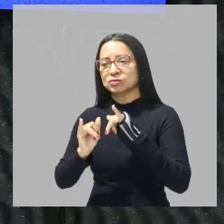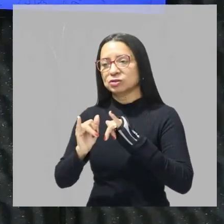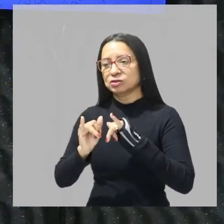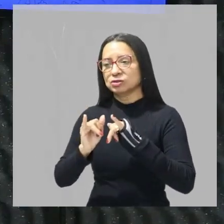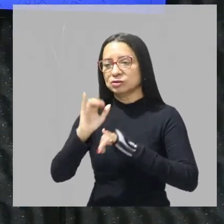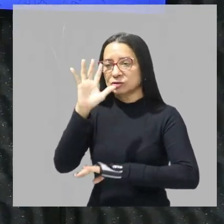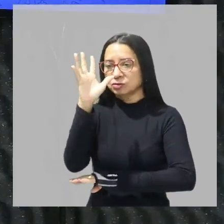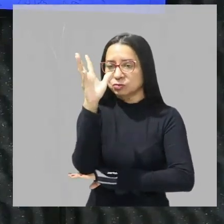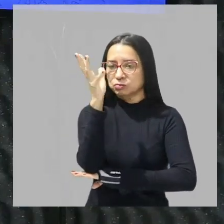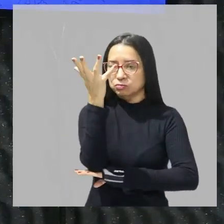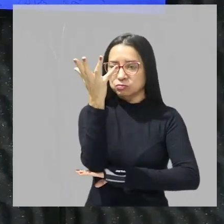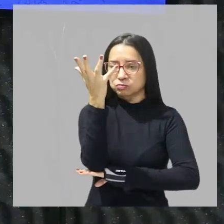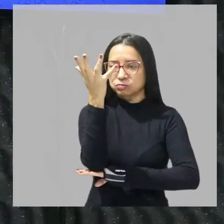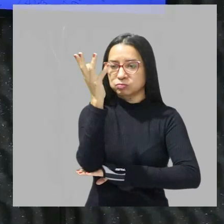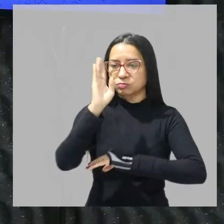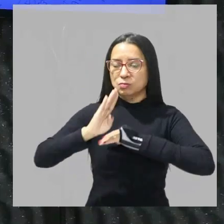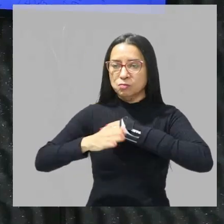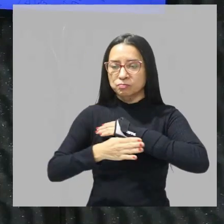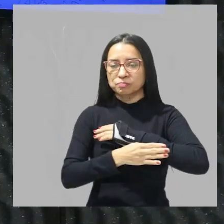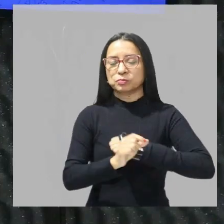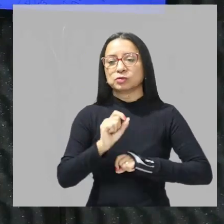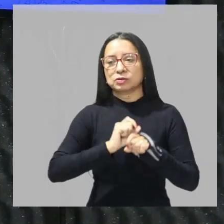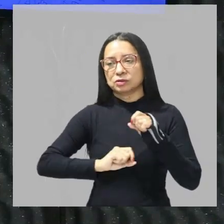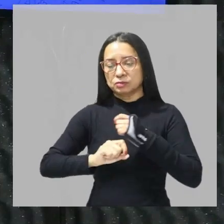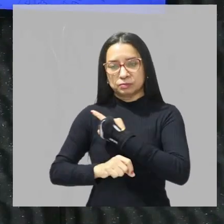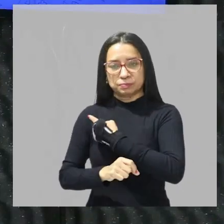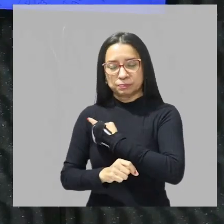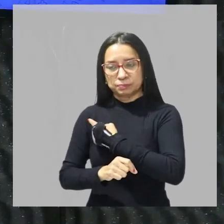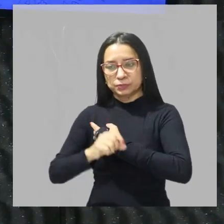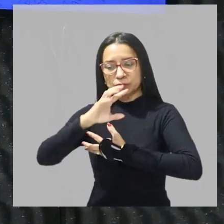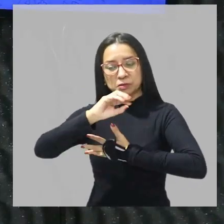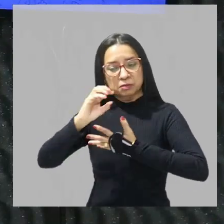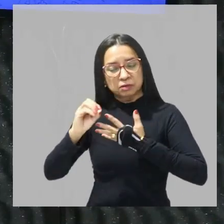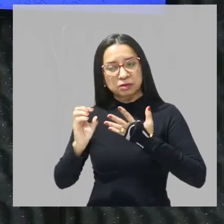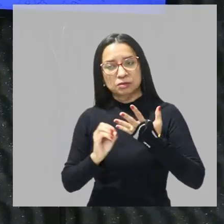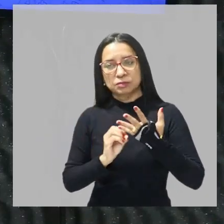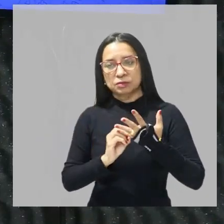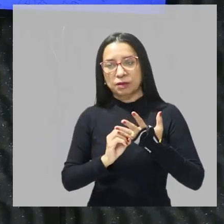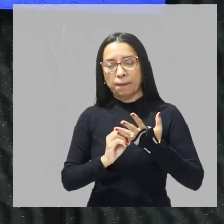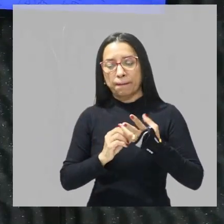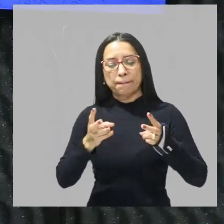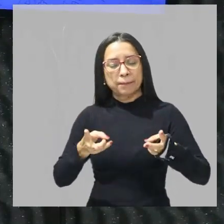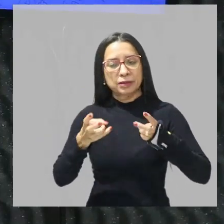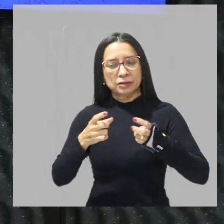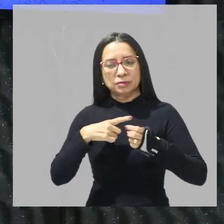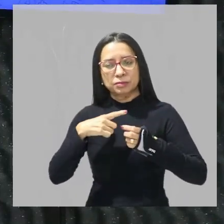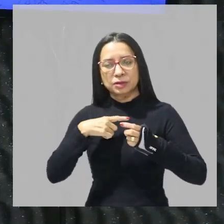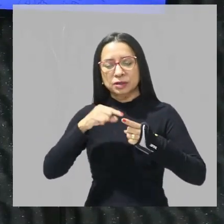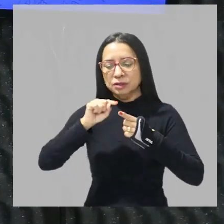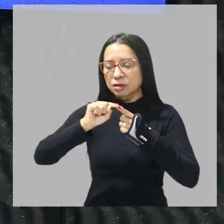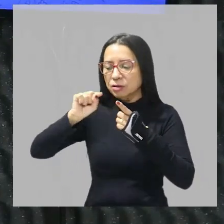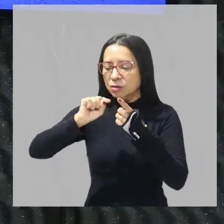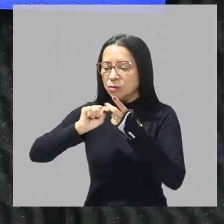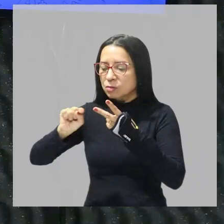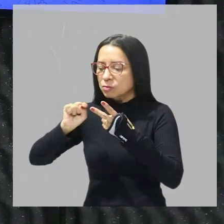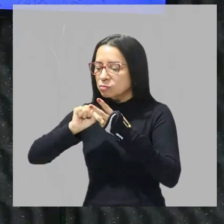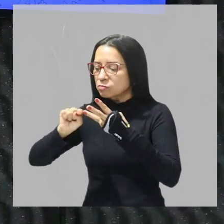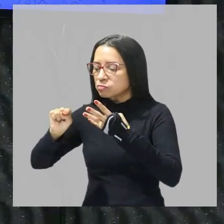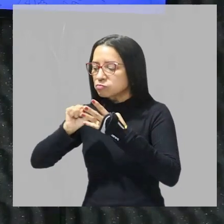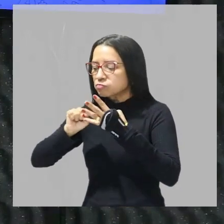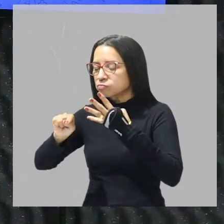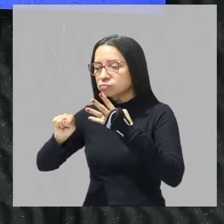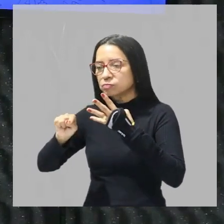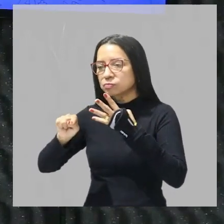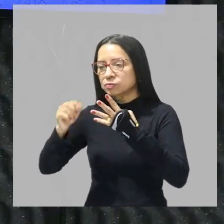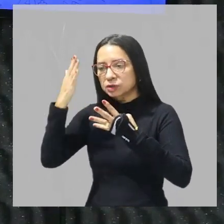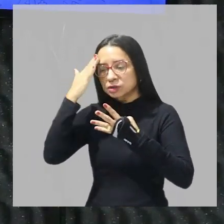só, isso aqui é uma teia alimentar. Você vai perceber que existem setas de um indivíduo para o outro, tá? Para